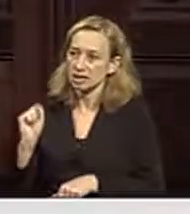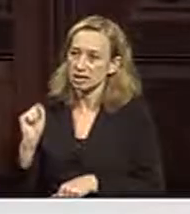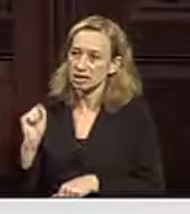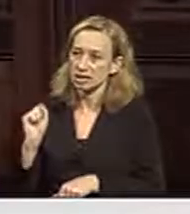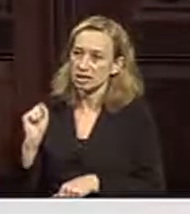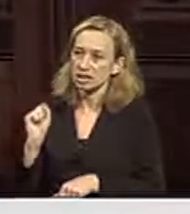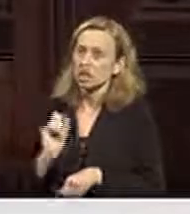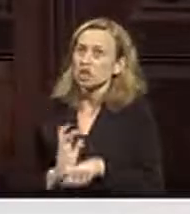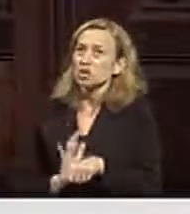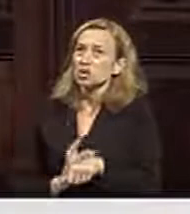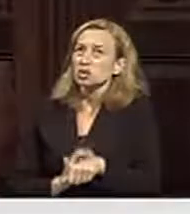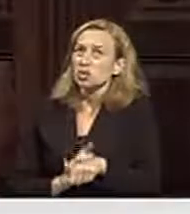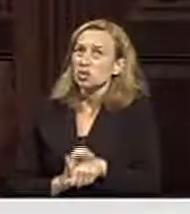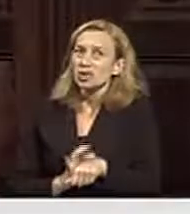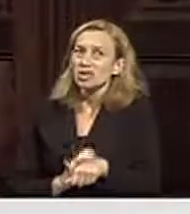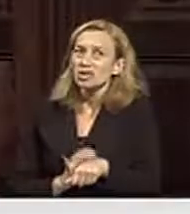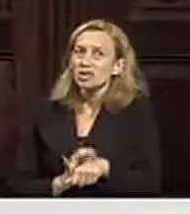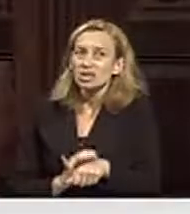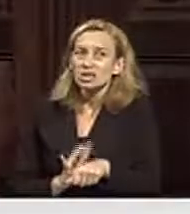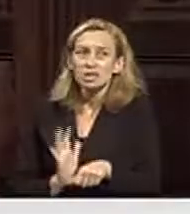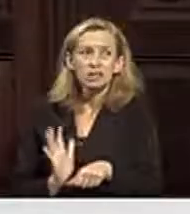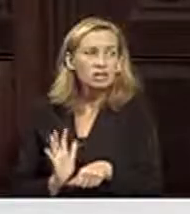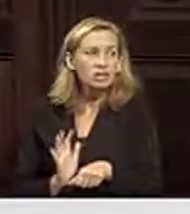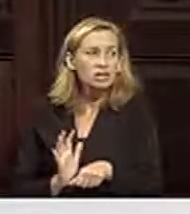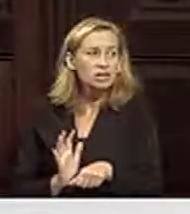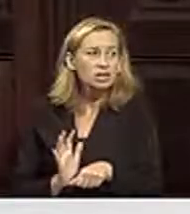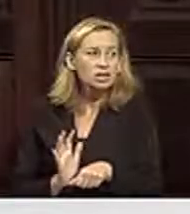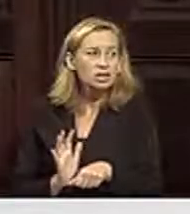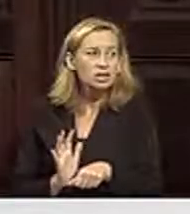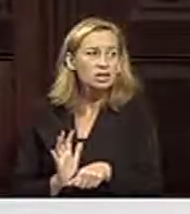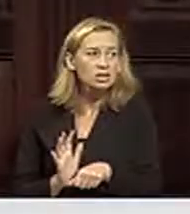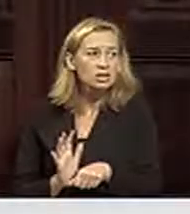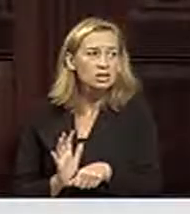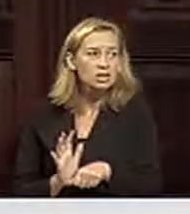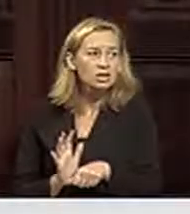Doenças raras são doenças